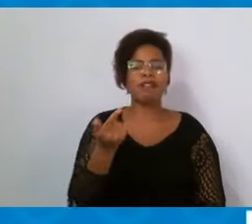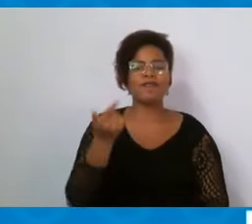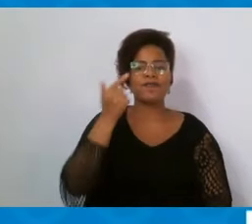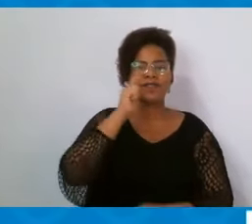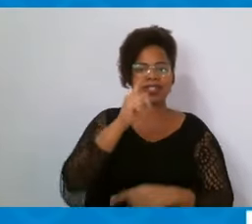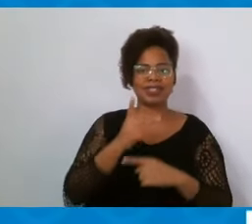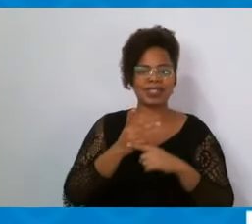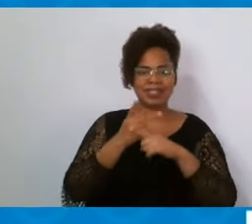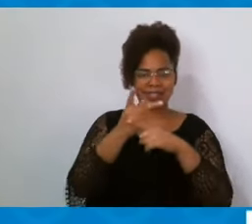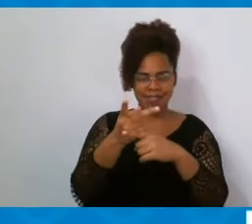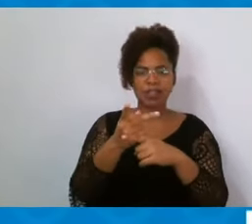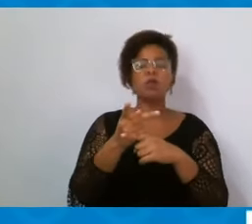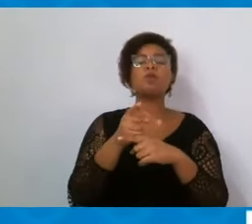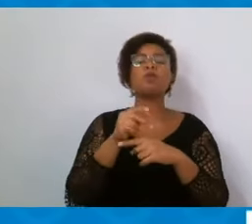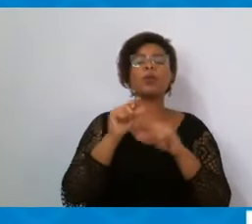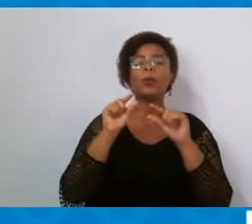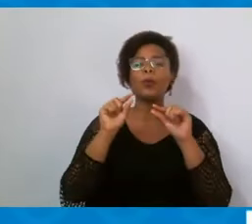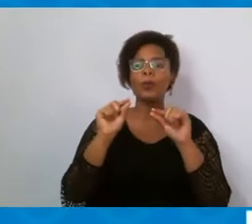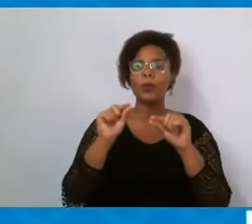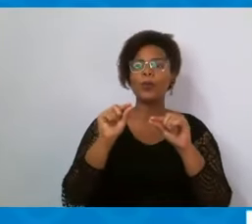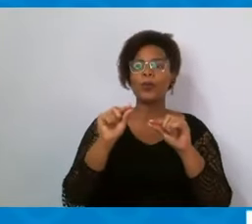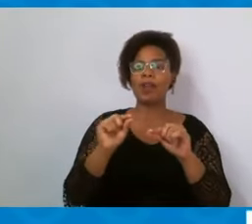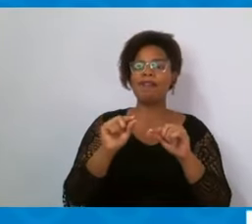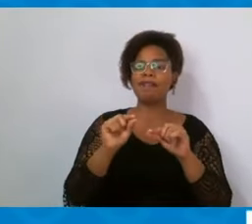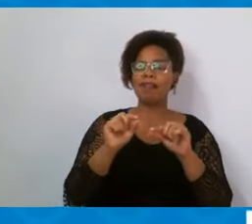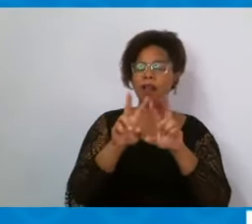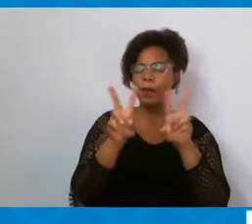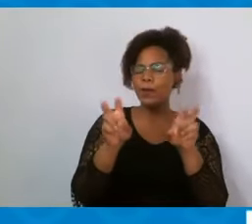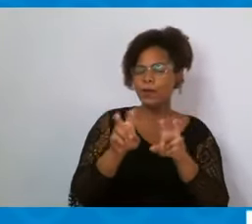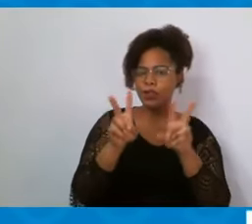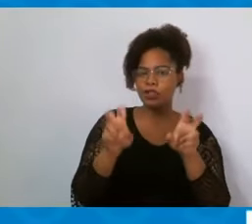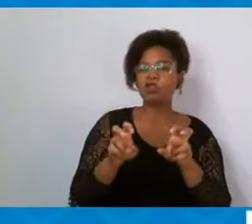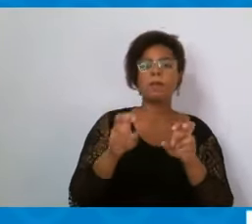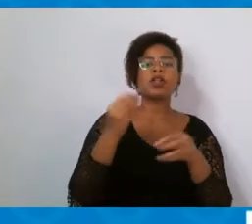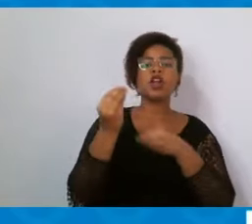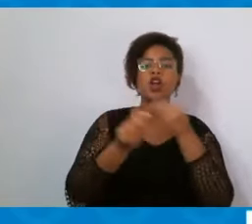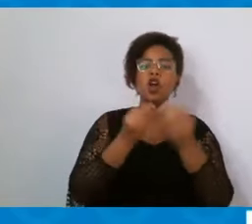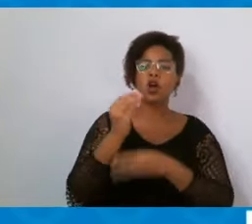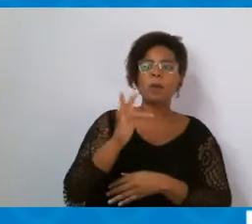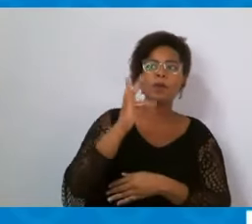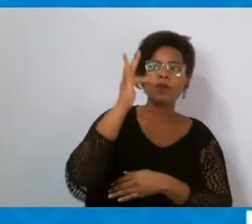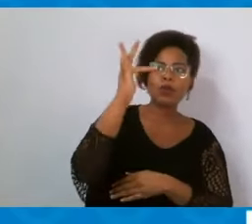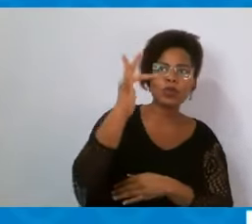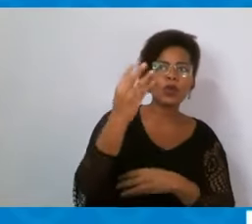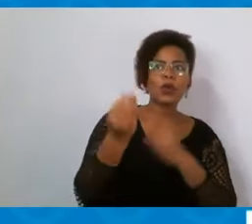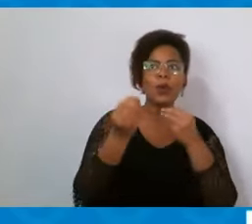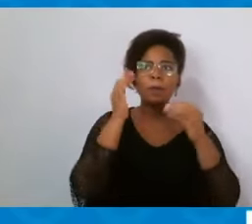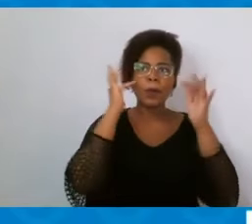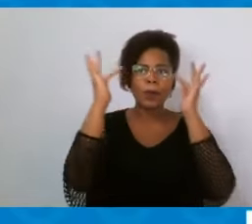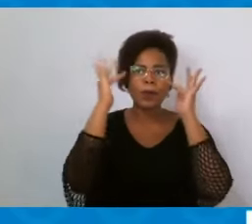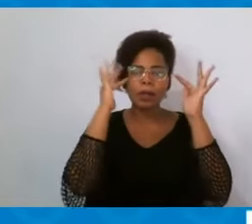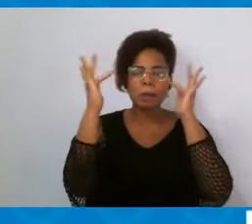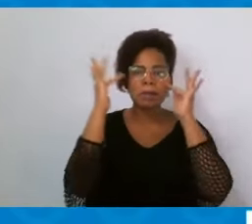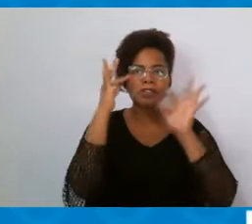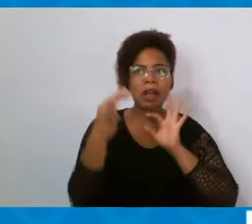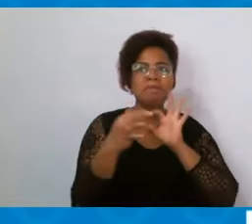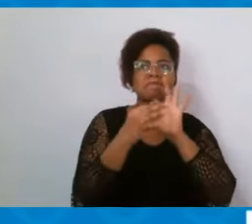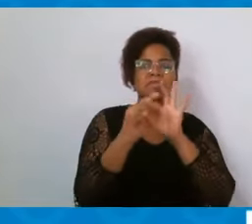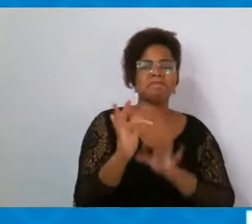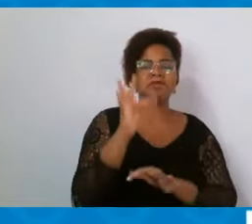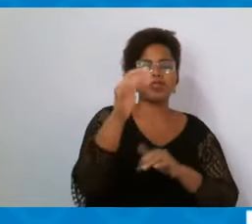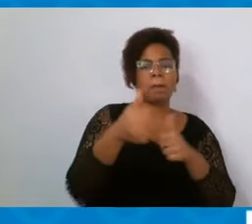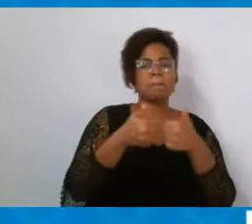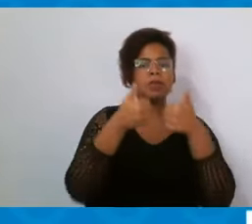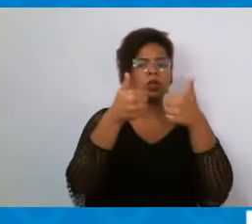prêmio Respostas para Amanhã, e eles desenvolveram um projeto muito interessante, que é o robô semeador. E fica agora